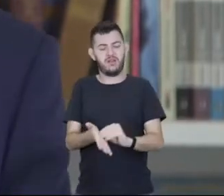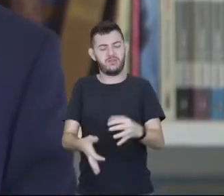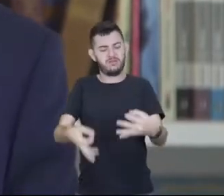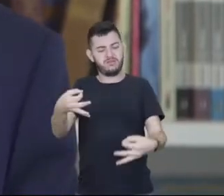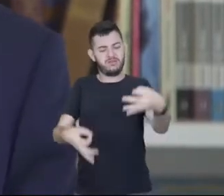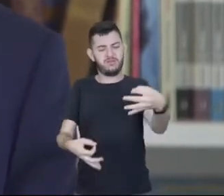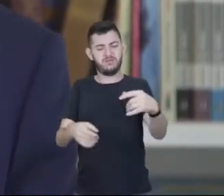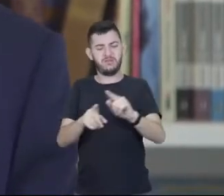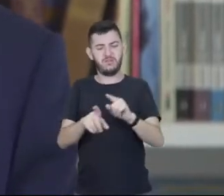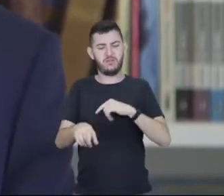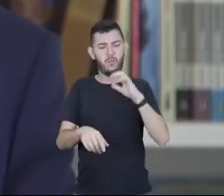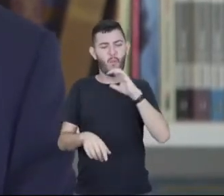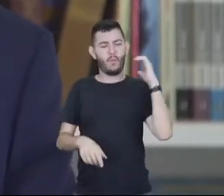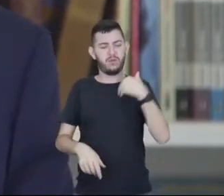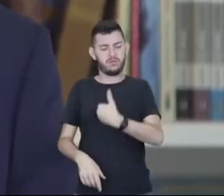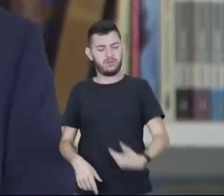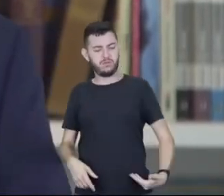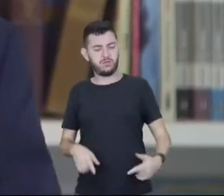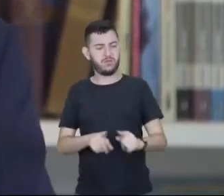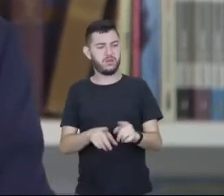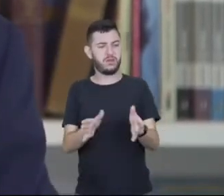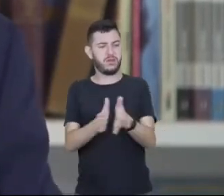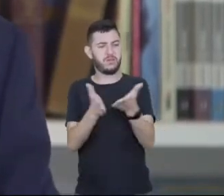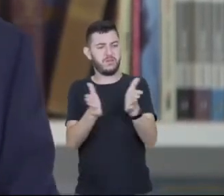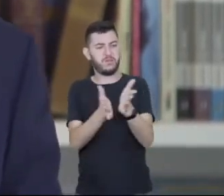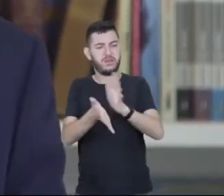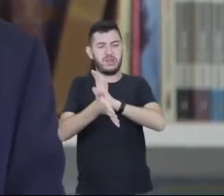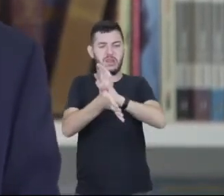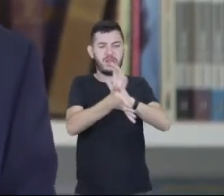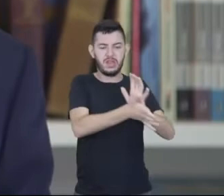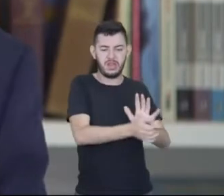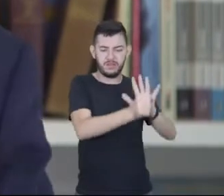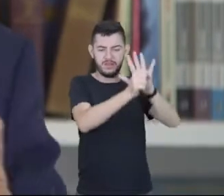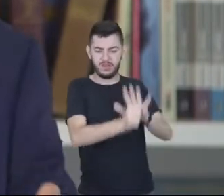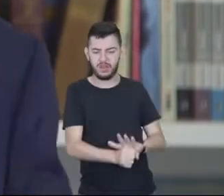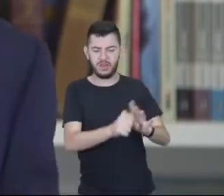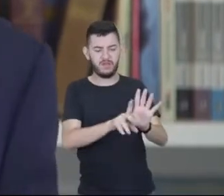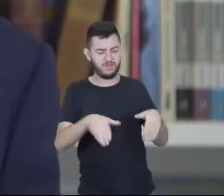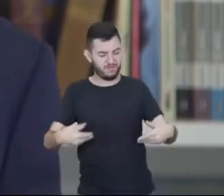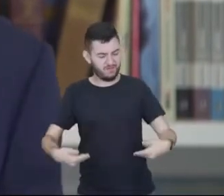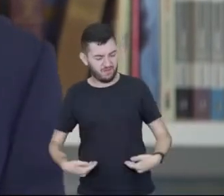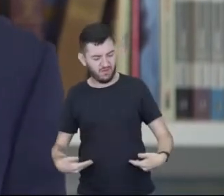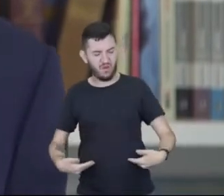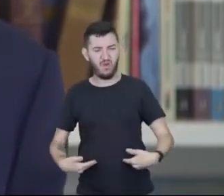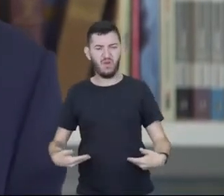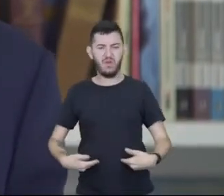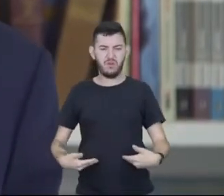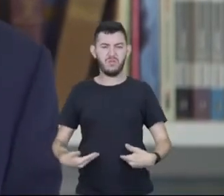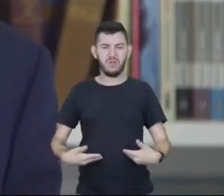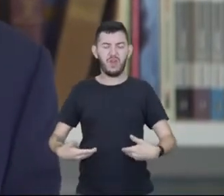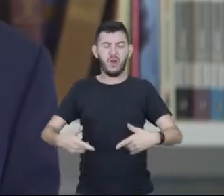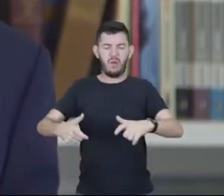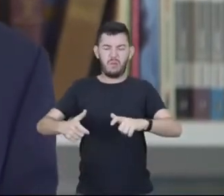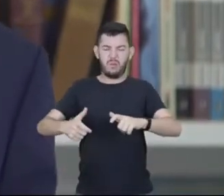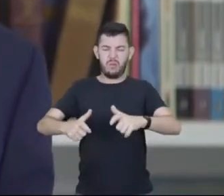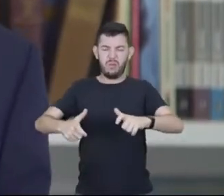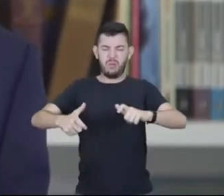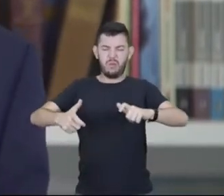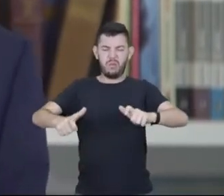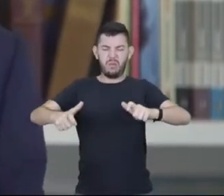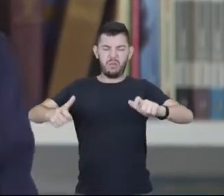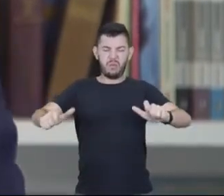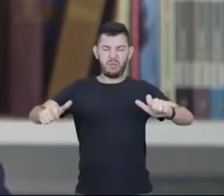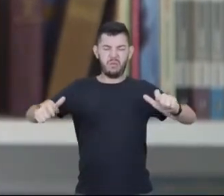a fome assumem dimensões vergonhosas e intoleráveis não podemos